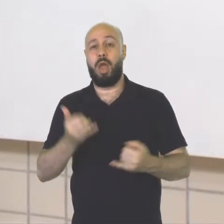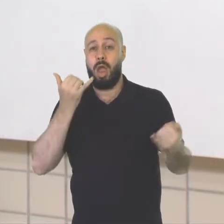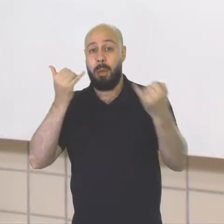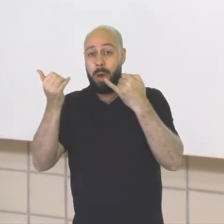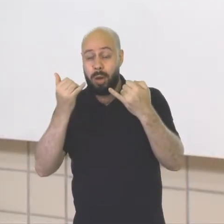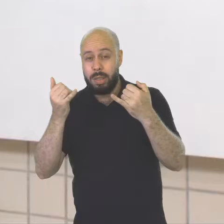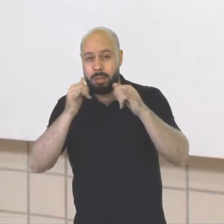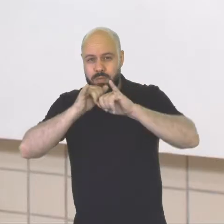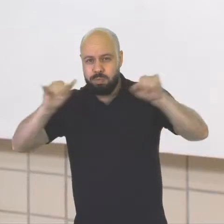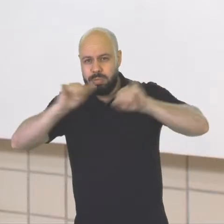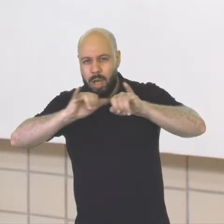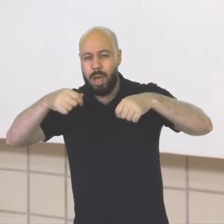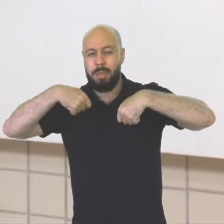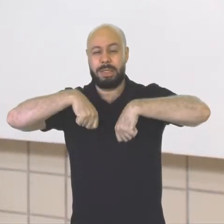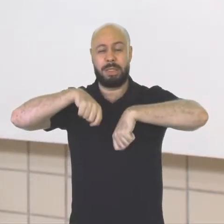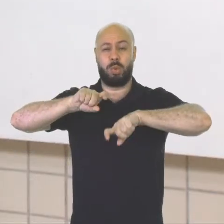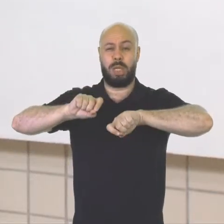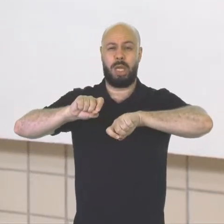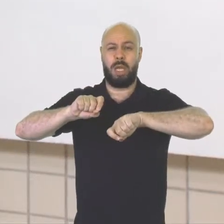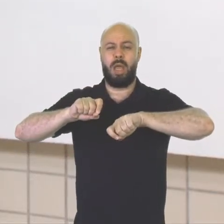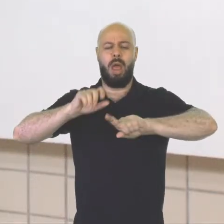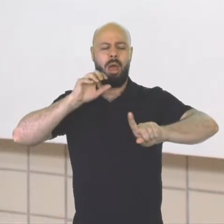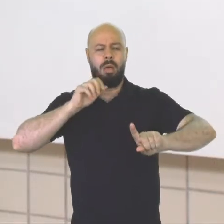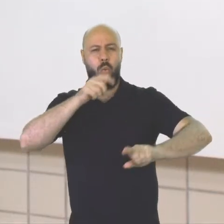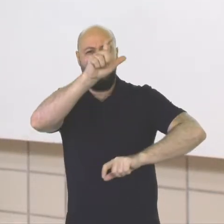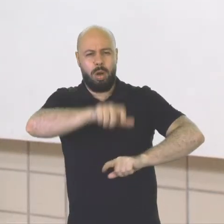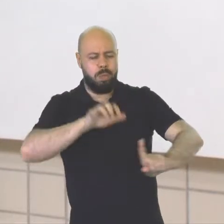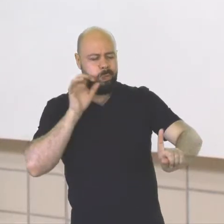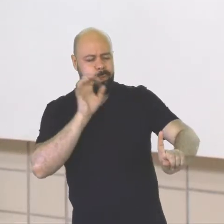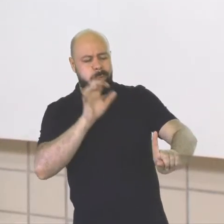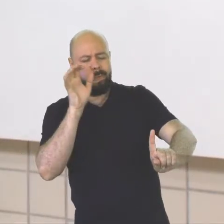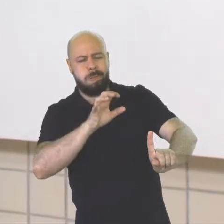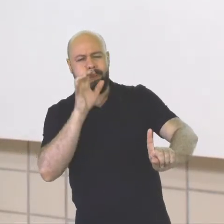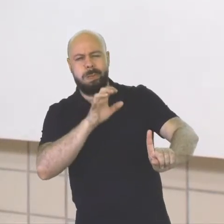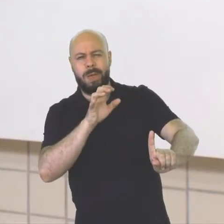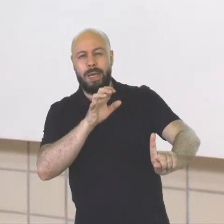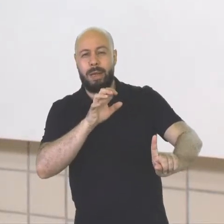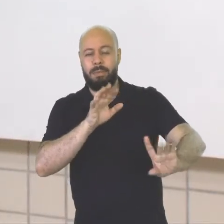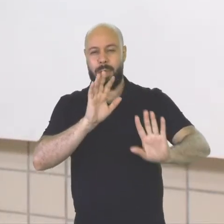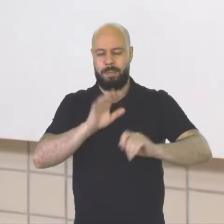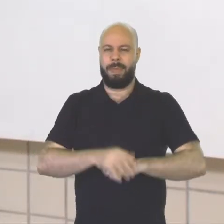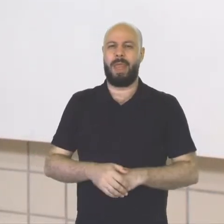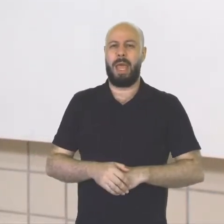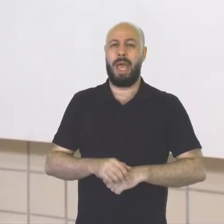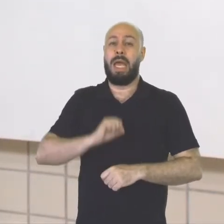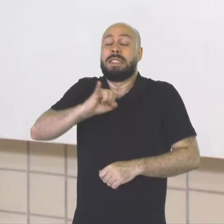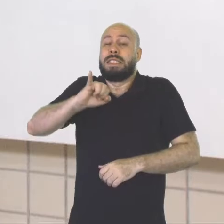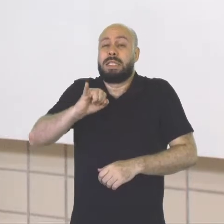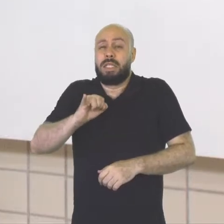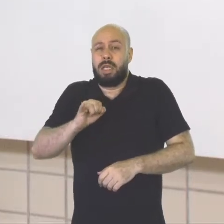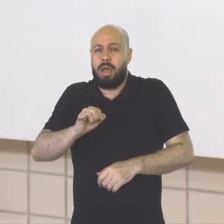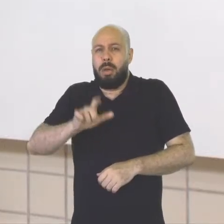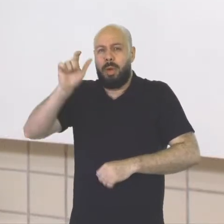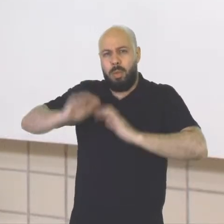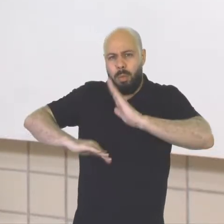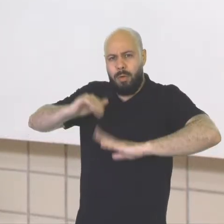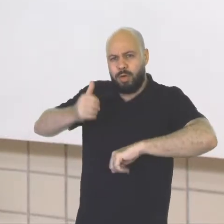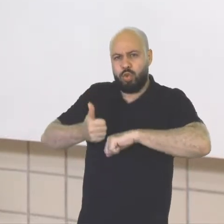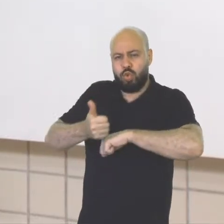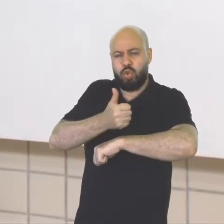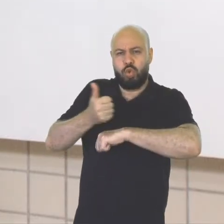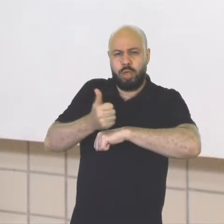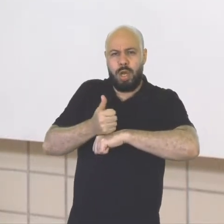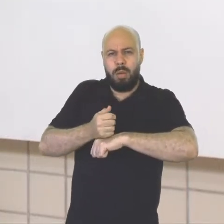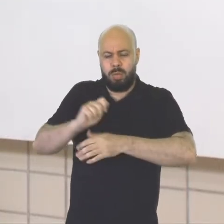tende a persuadir o leitor. Então, se um jornalista faz uma